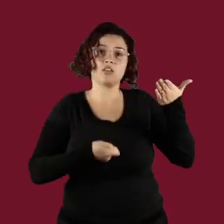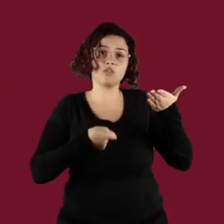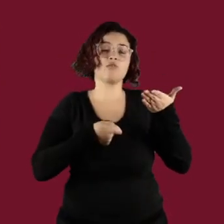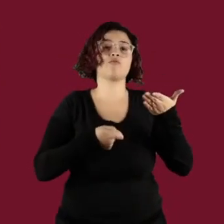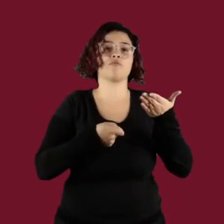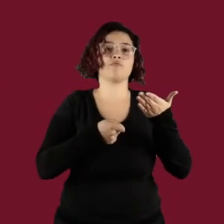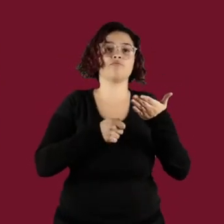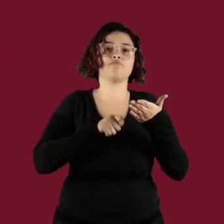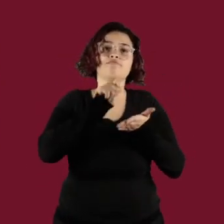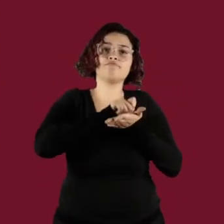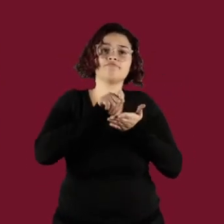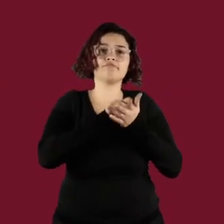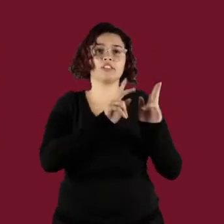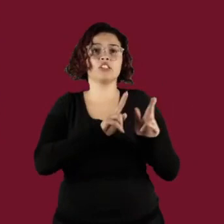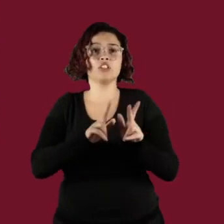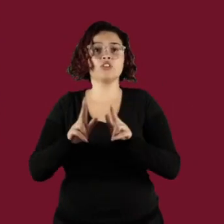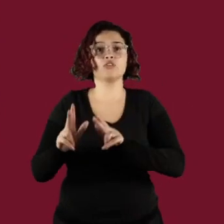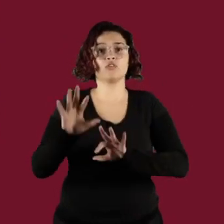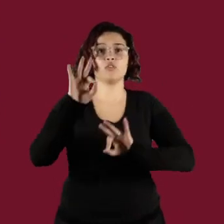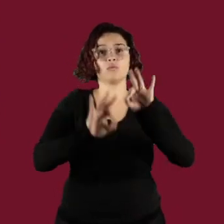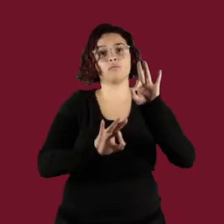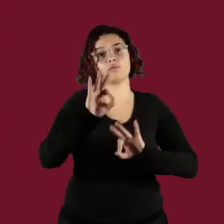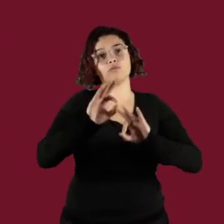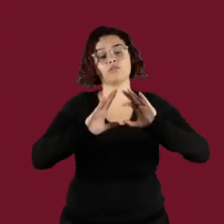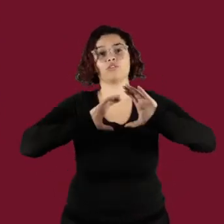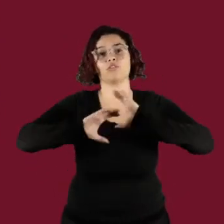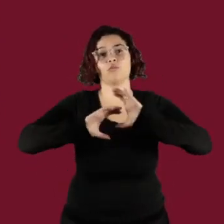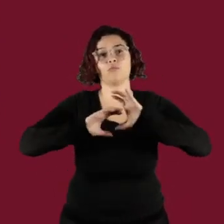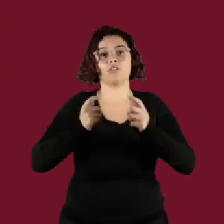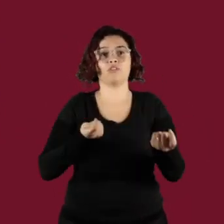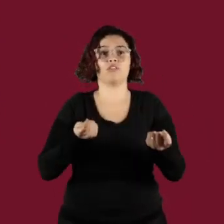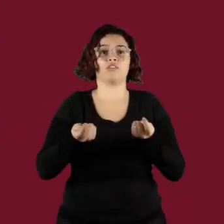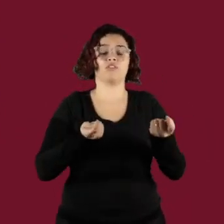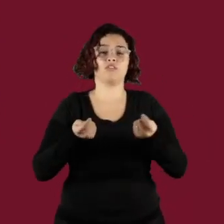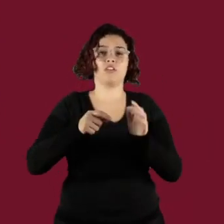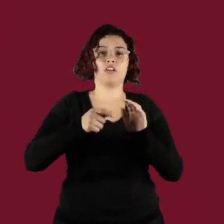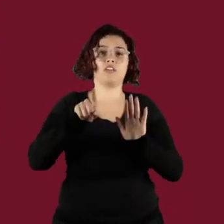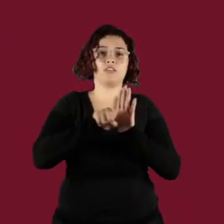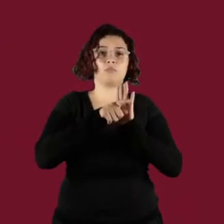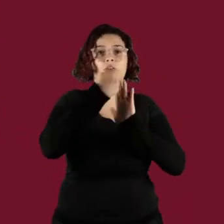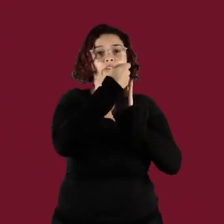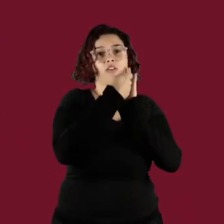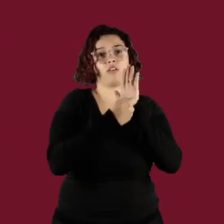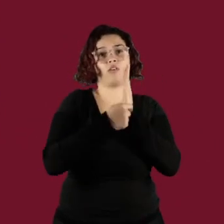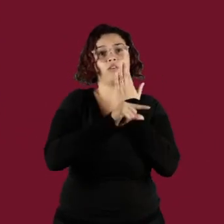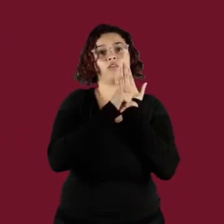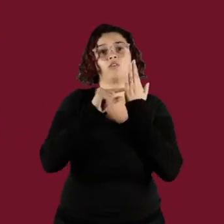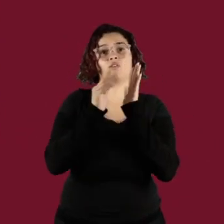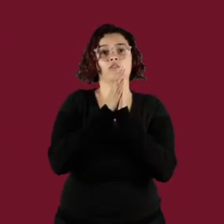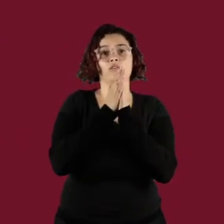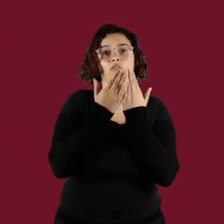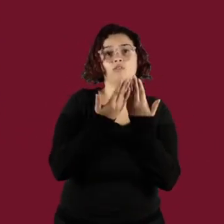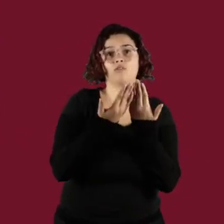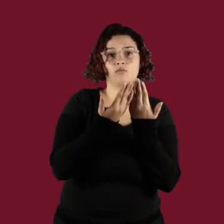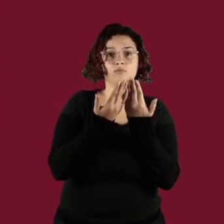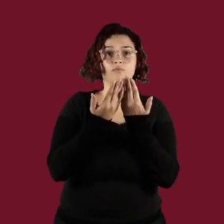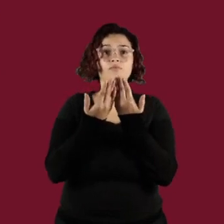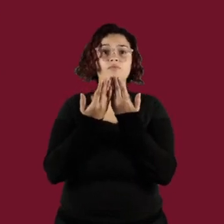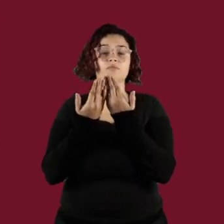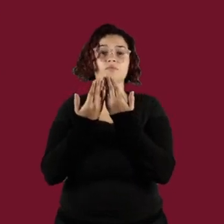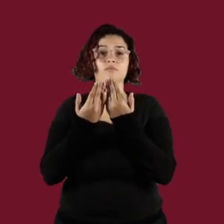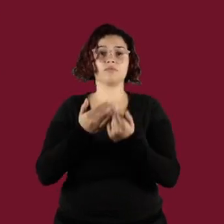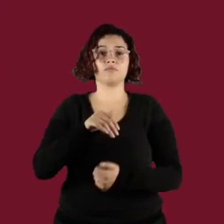Mônica é doutora em Ciências Políticas e autora do livro A Língua Portuguesa como Ativo Político, pela editora Apres, que eu tive o prazer de